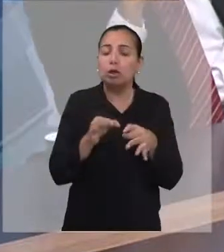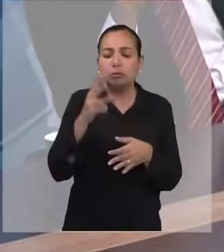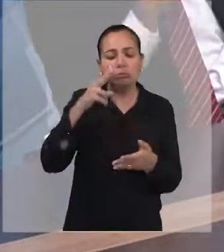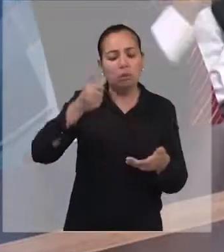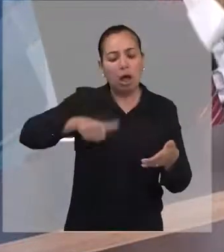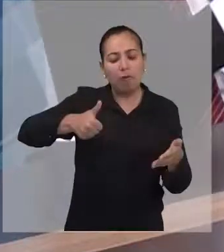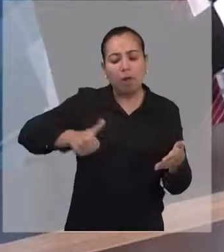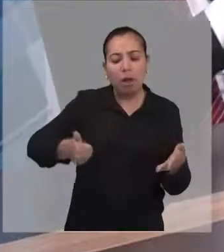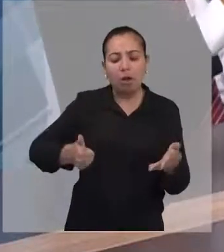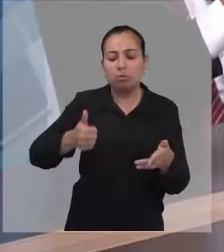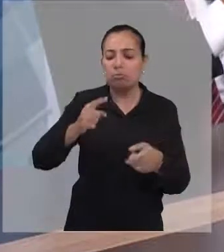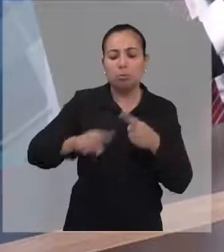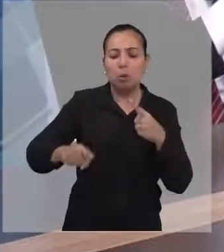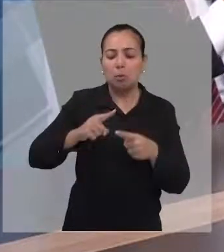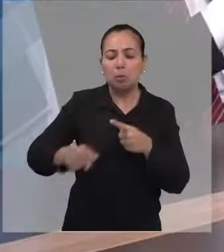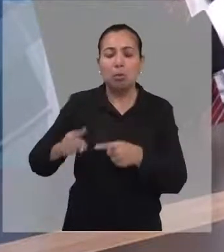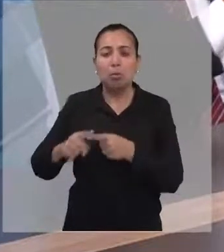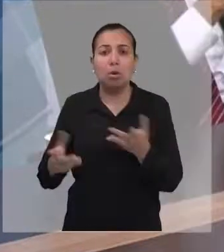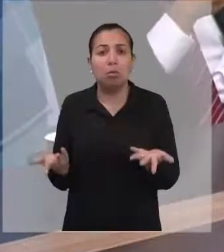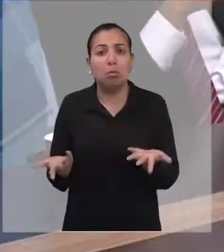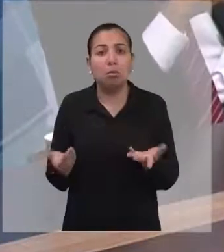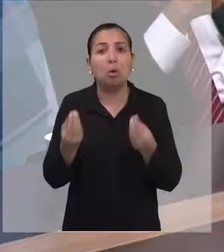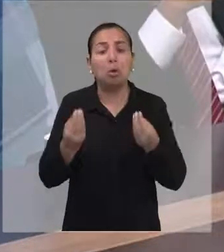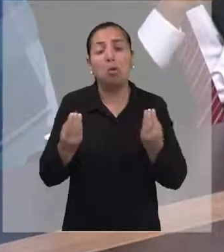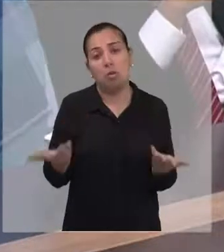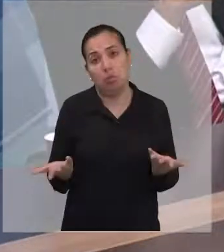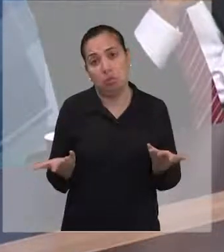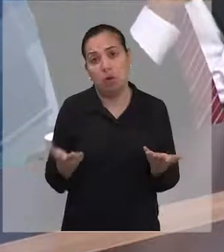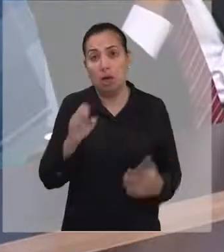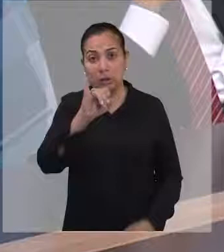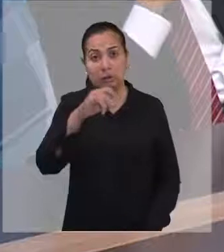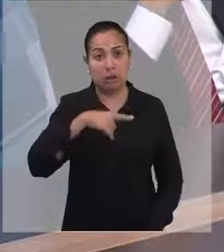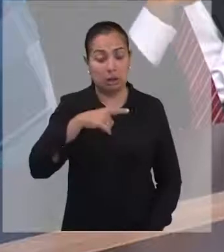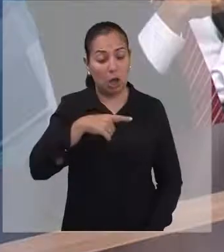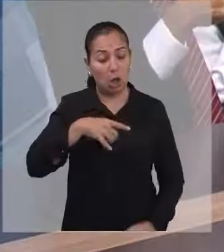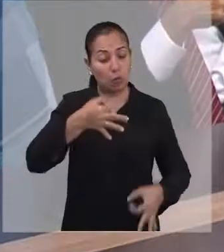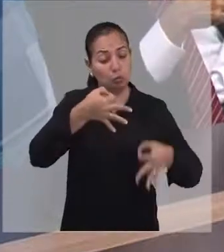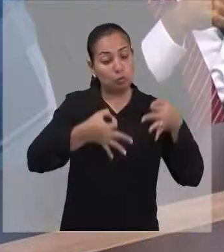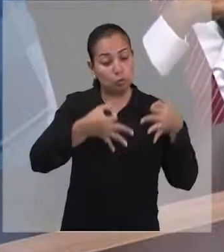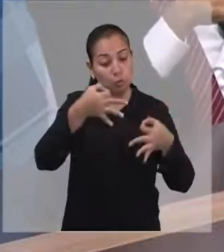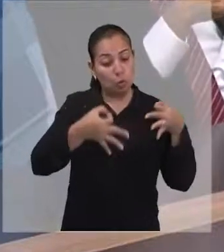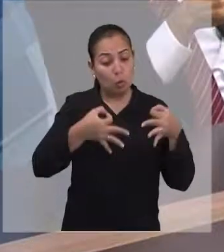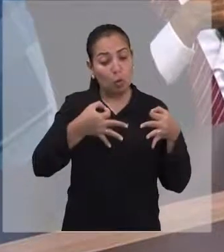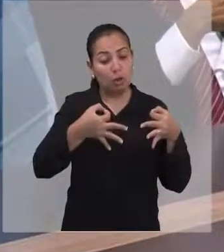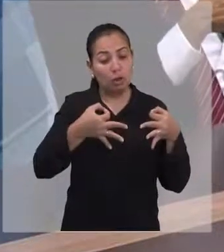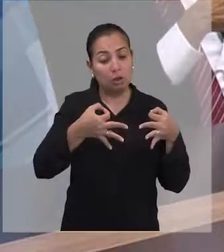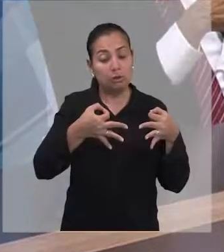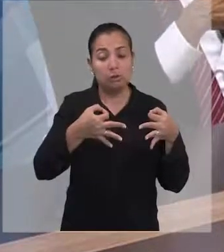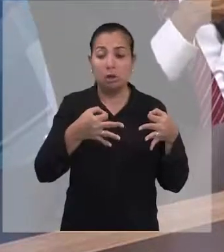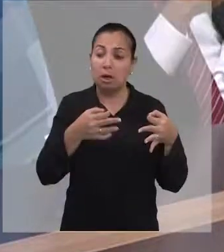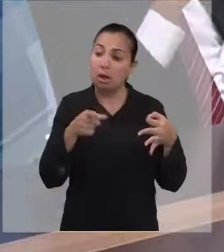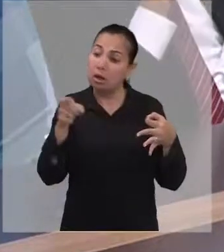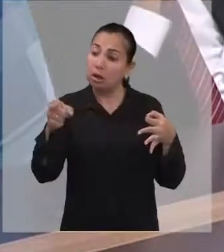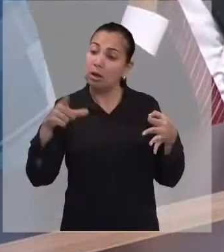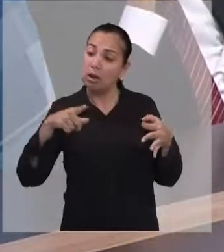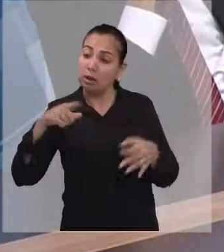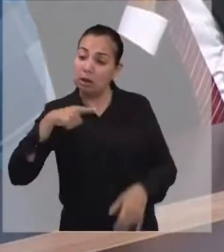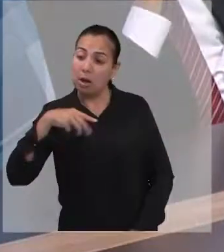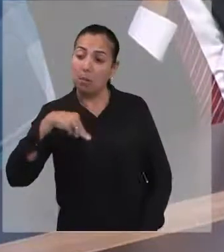Essa visão que esse material passa de um juiz tutelando o Ministério